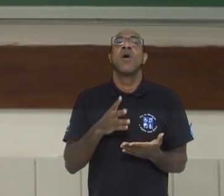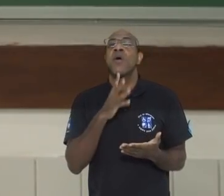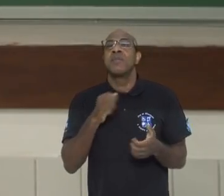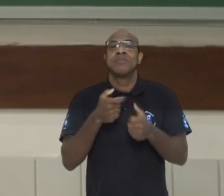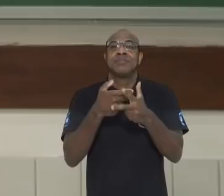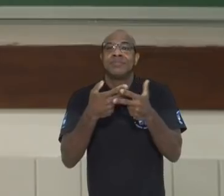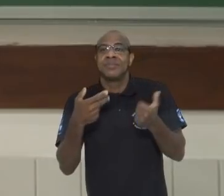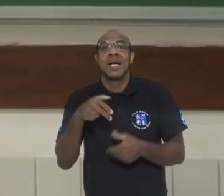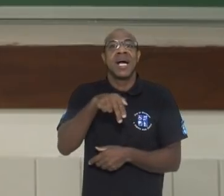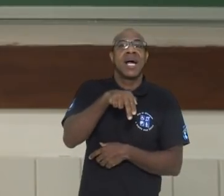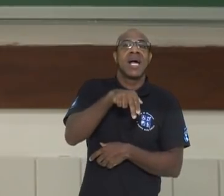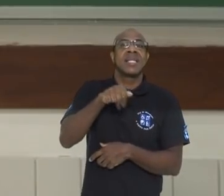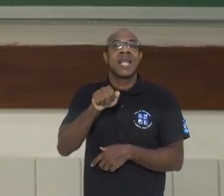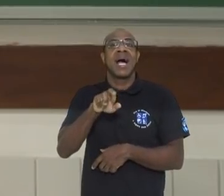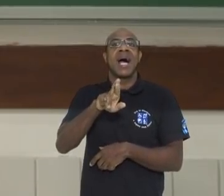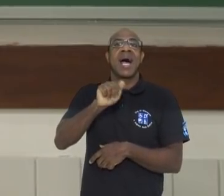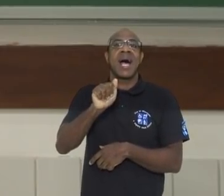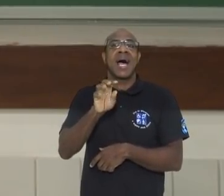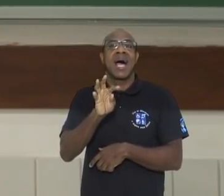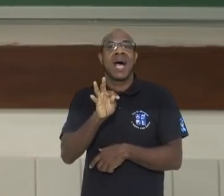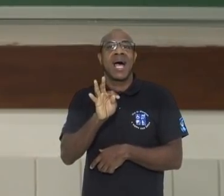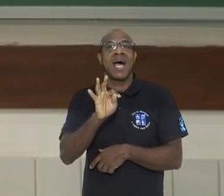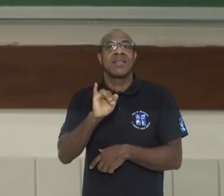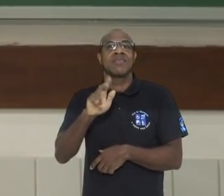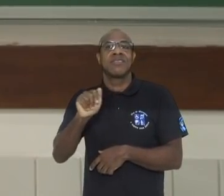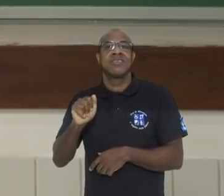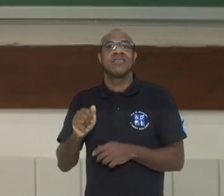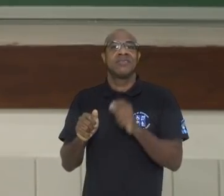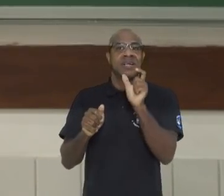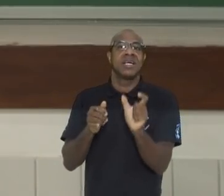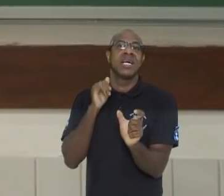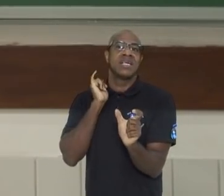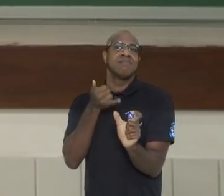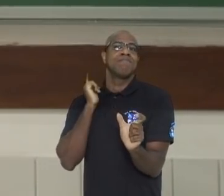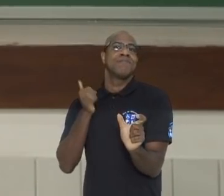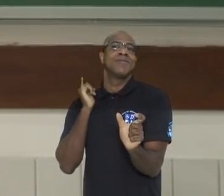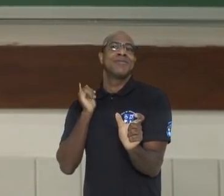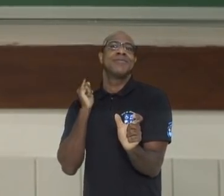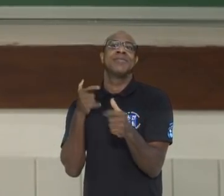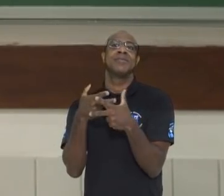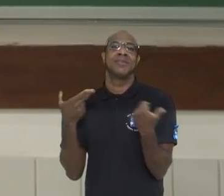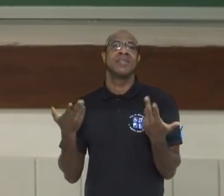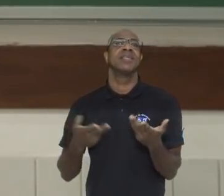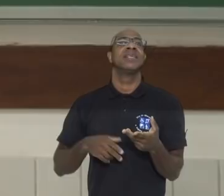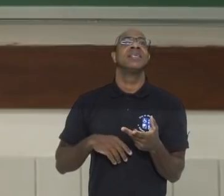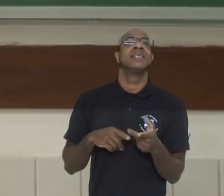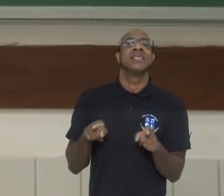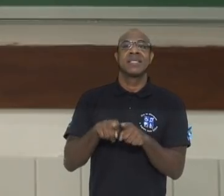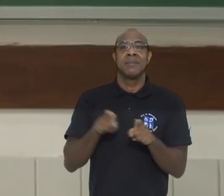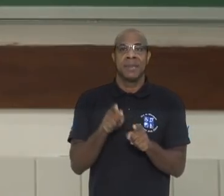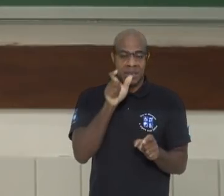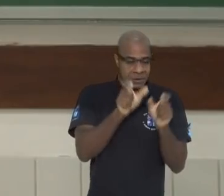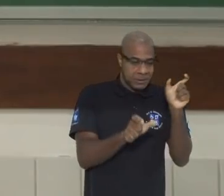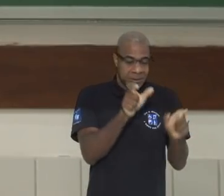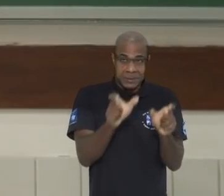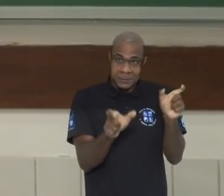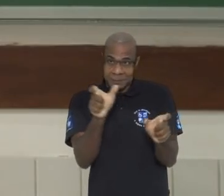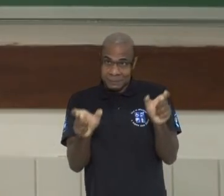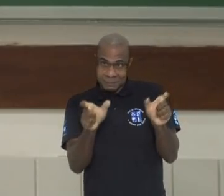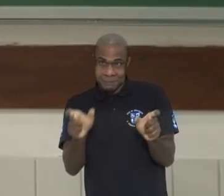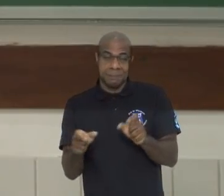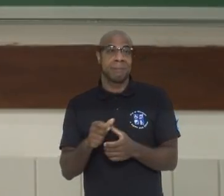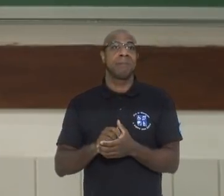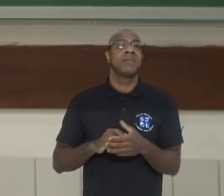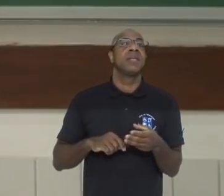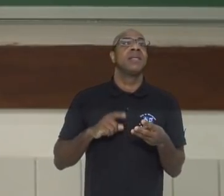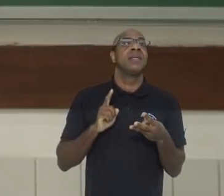narrativa, principalmente sobre o narrador e sobre as personagens que fazem parte dessa história.